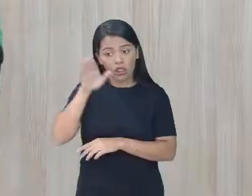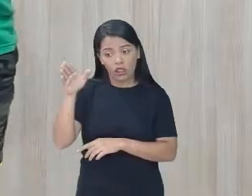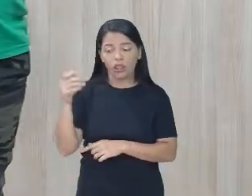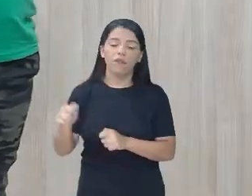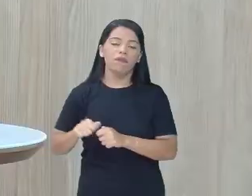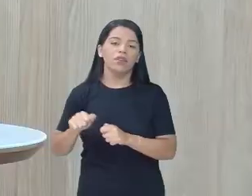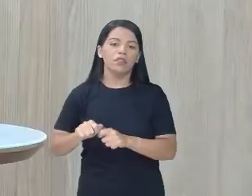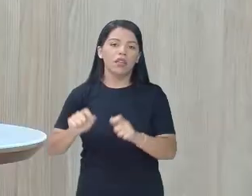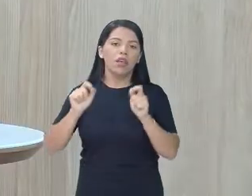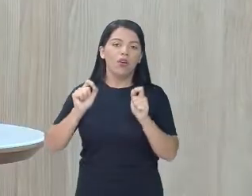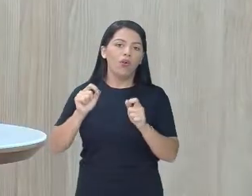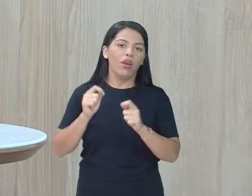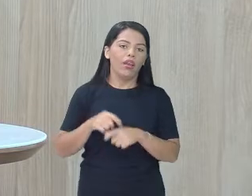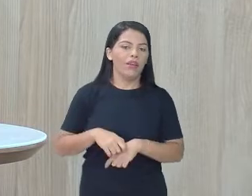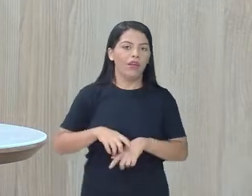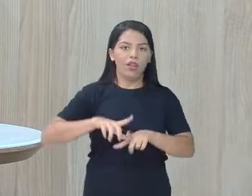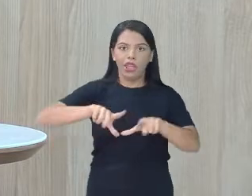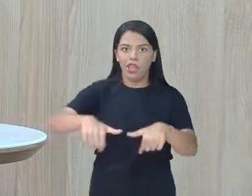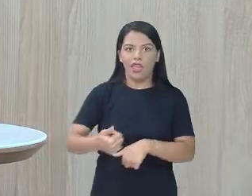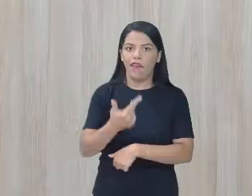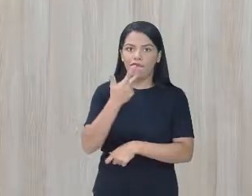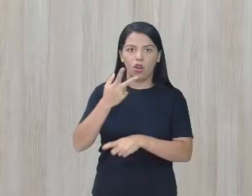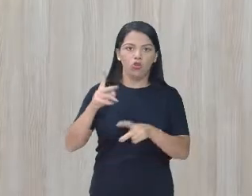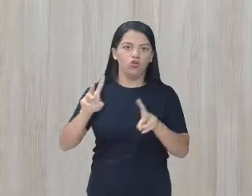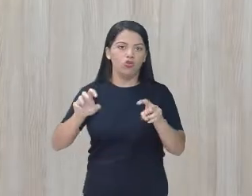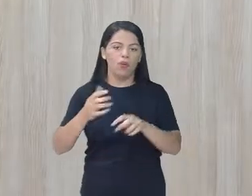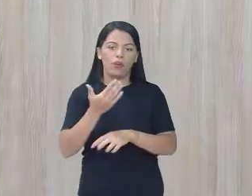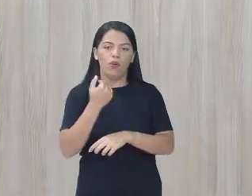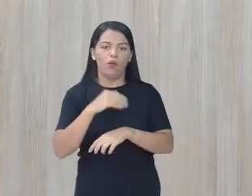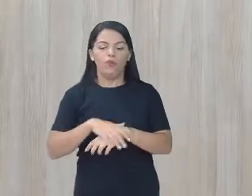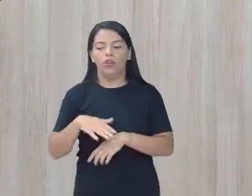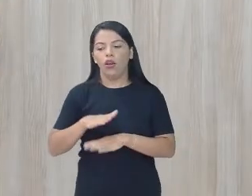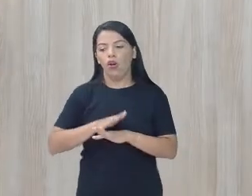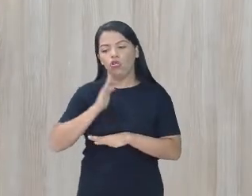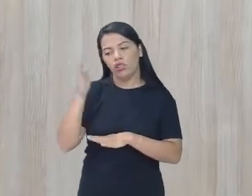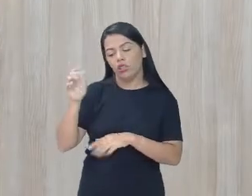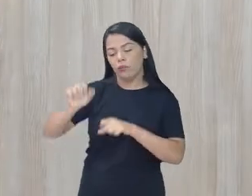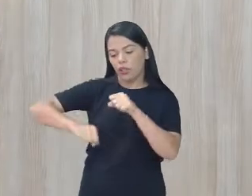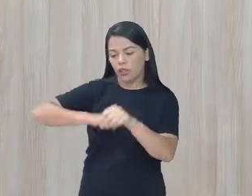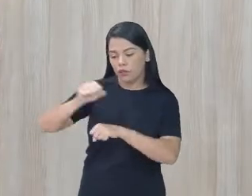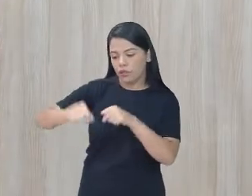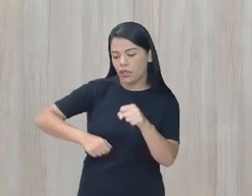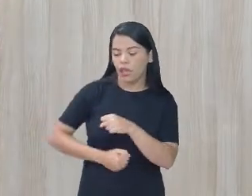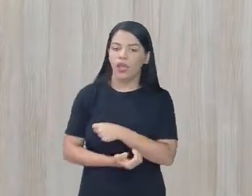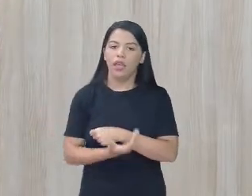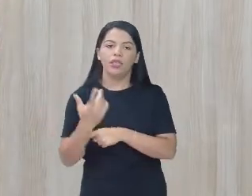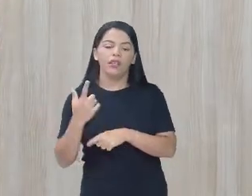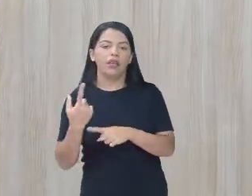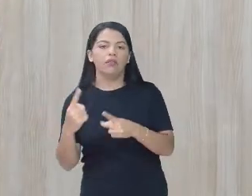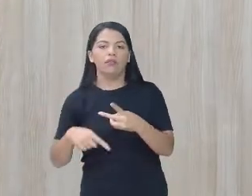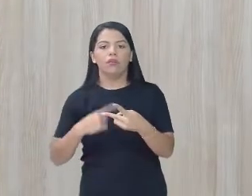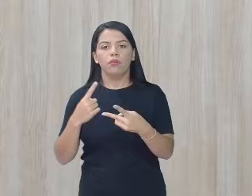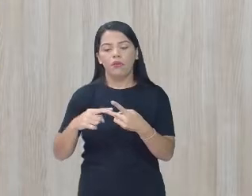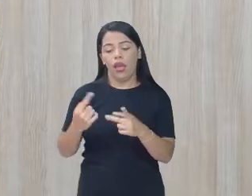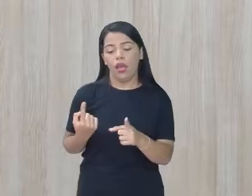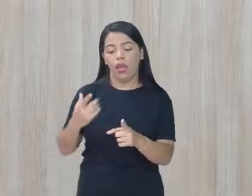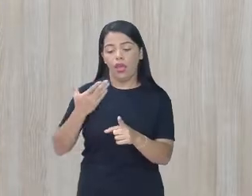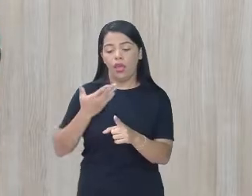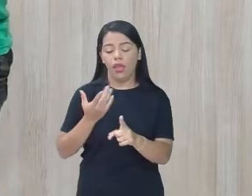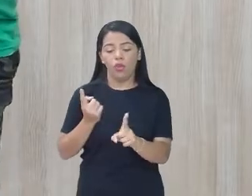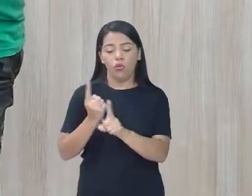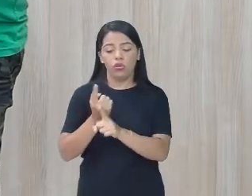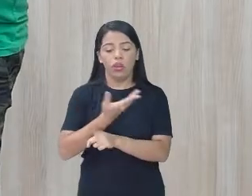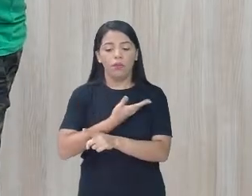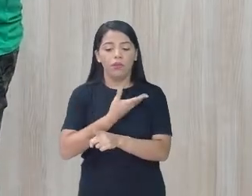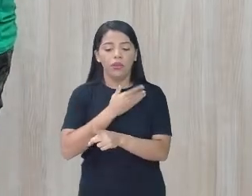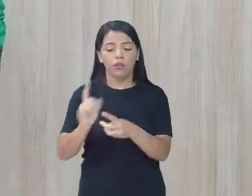vendo? Ninguém falou em comer, professor. tá vendo? Só eu mesmo. É por isso que a gente tá assim, ó, rechonchudo, né? Só fala em comida.